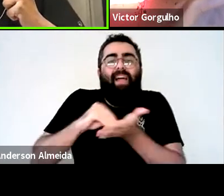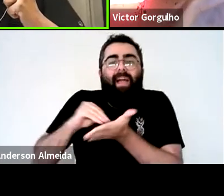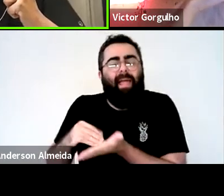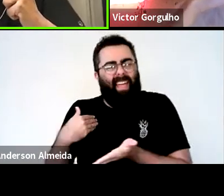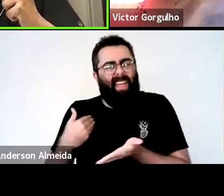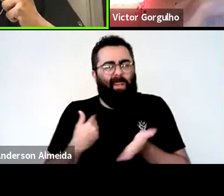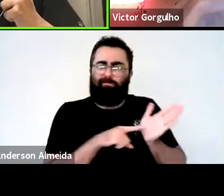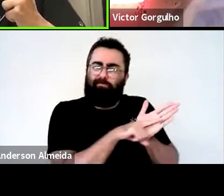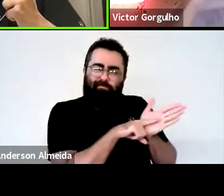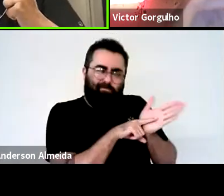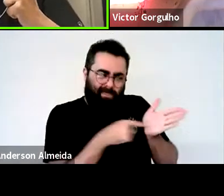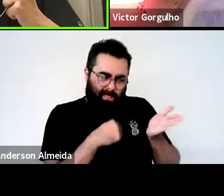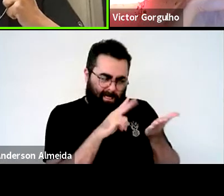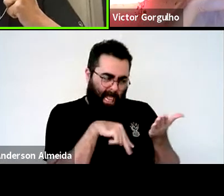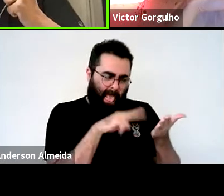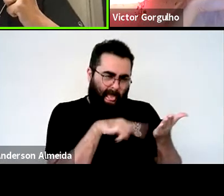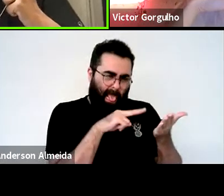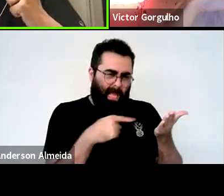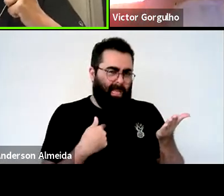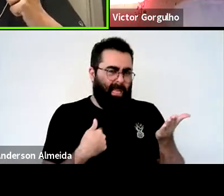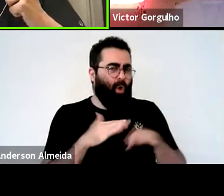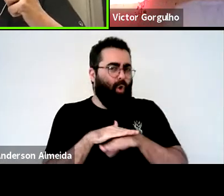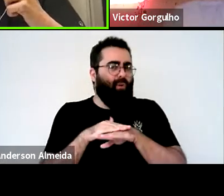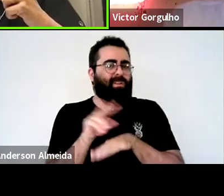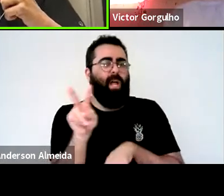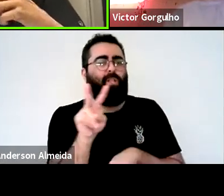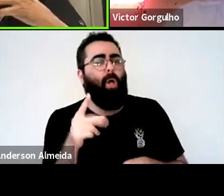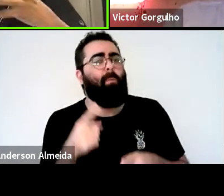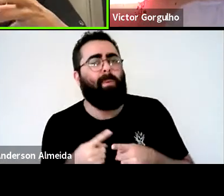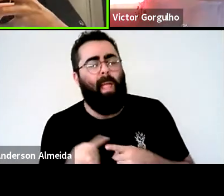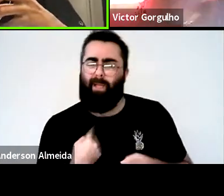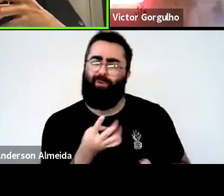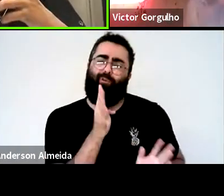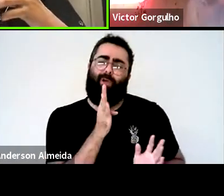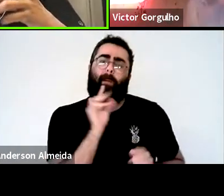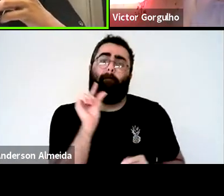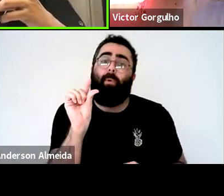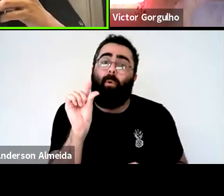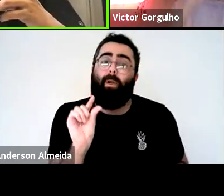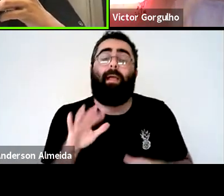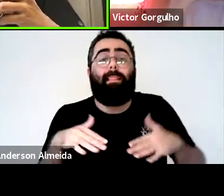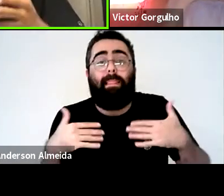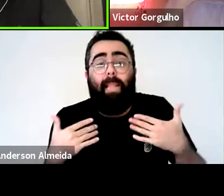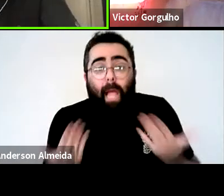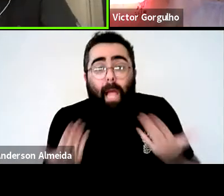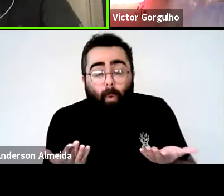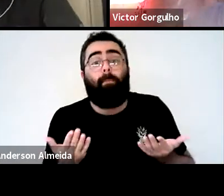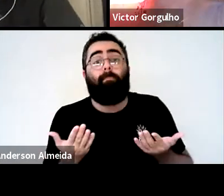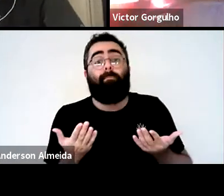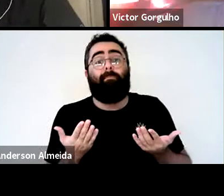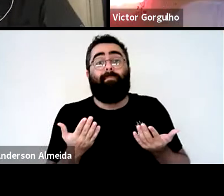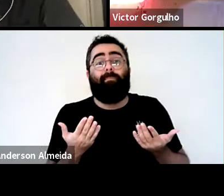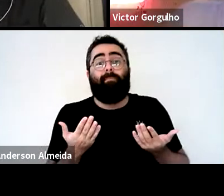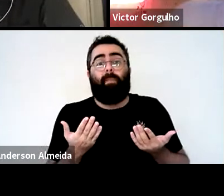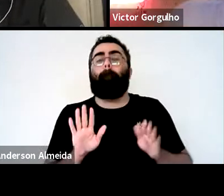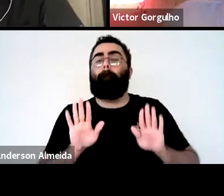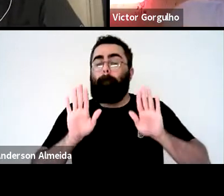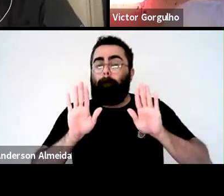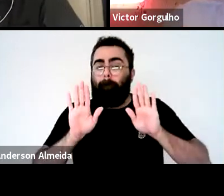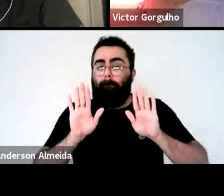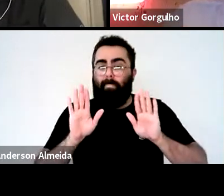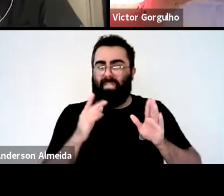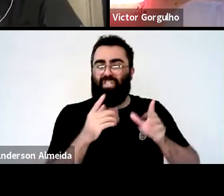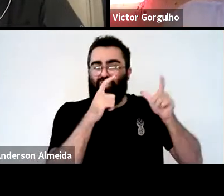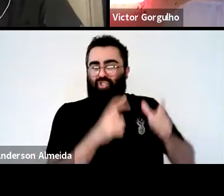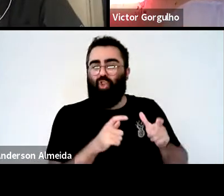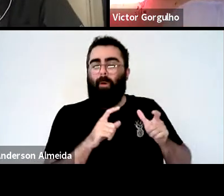vocês, assim, fiquei ali, mas estava estudando na Wikipedia, então entendi ainda menos o que é não localidade. Uma coisa que para mim é